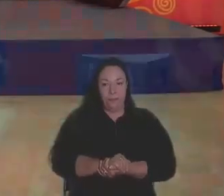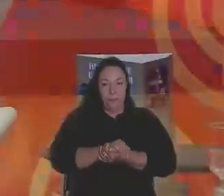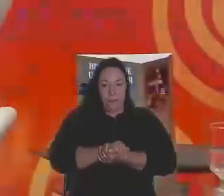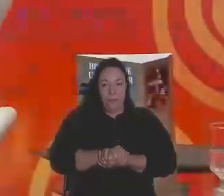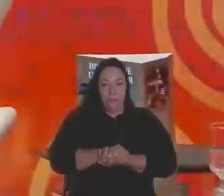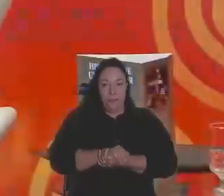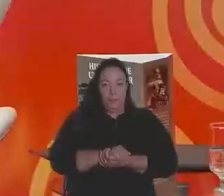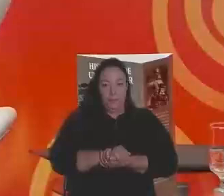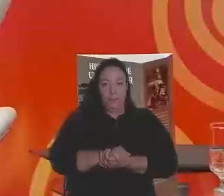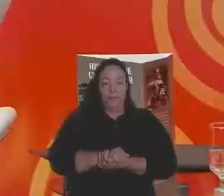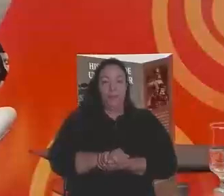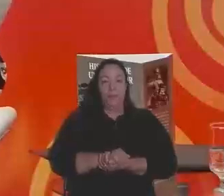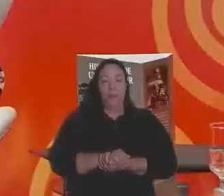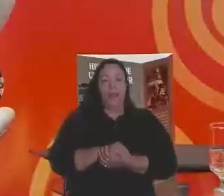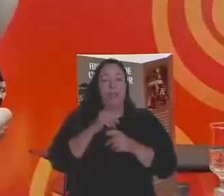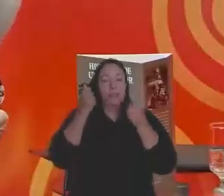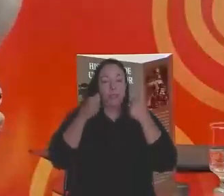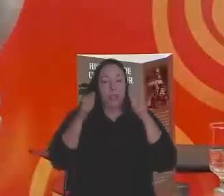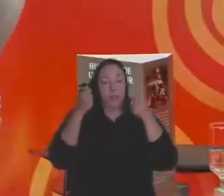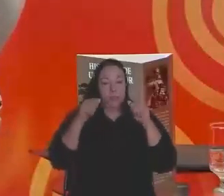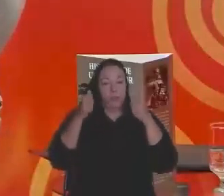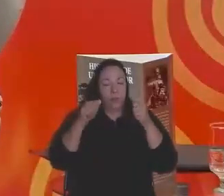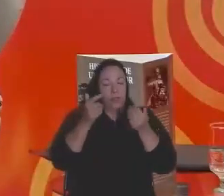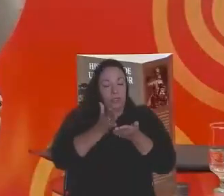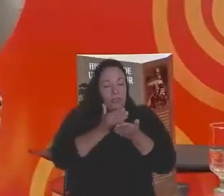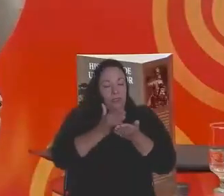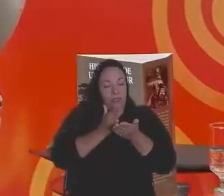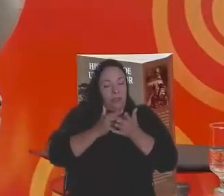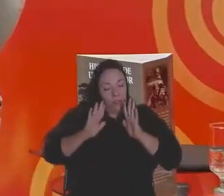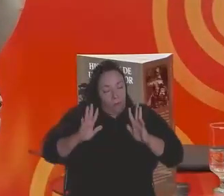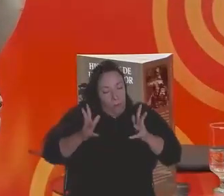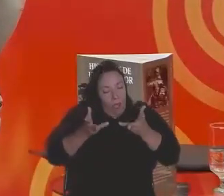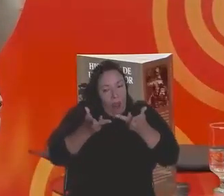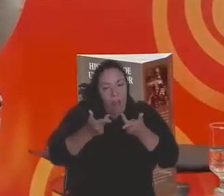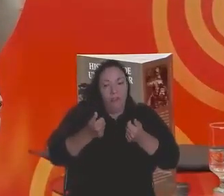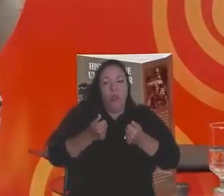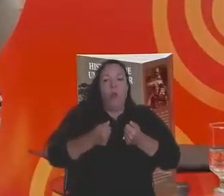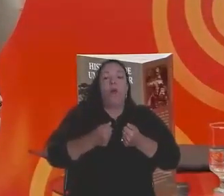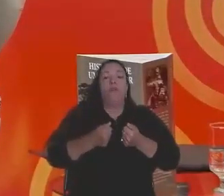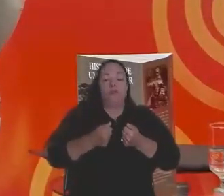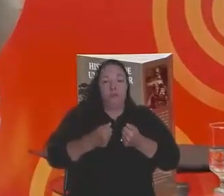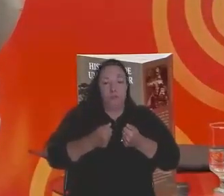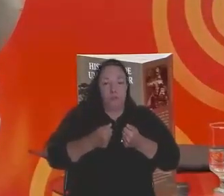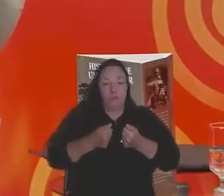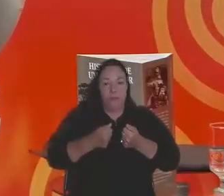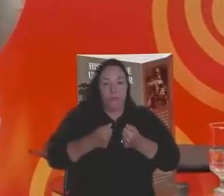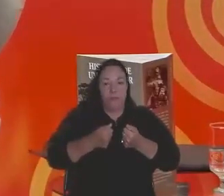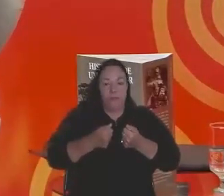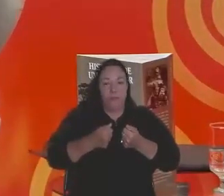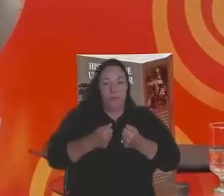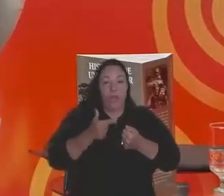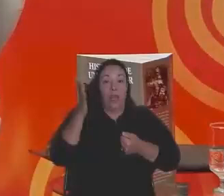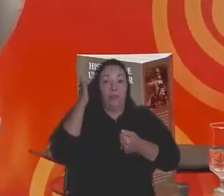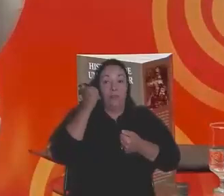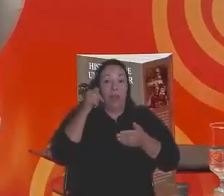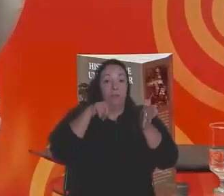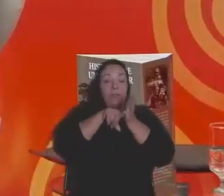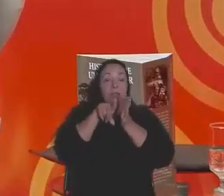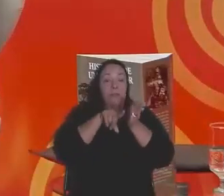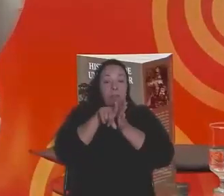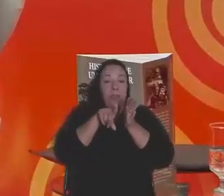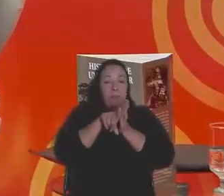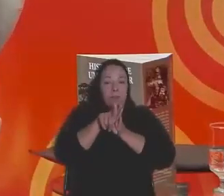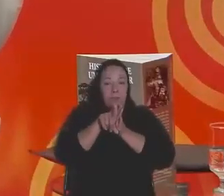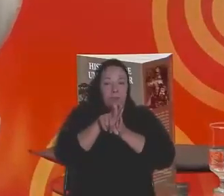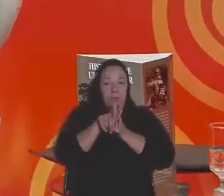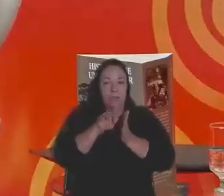Já sabendo dos autores desse livro maravilhoso, vamos às perguntas. Me